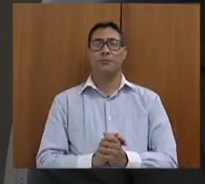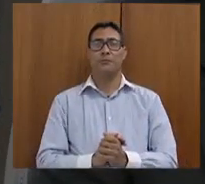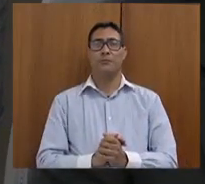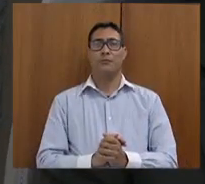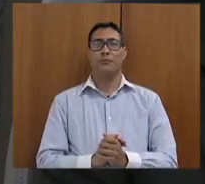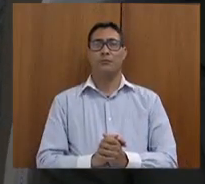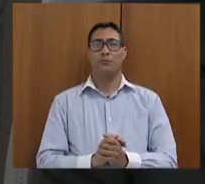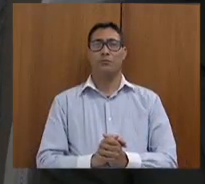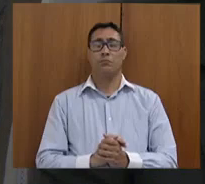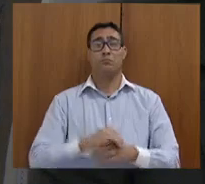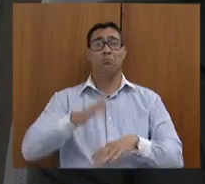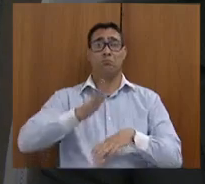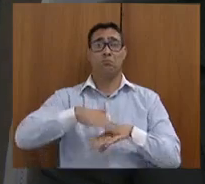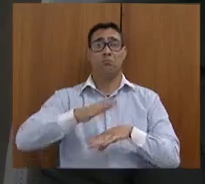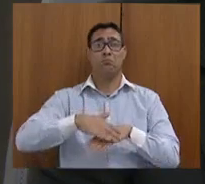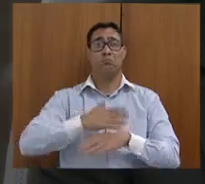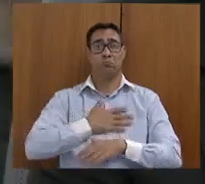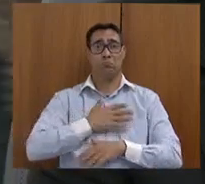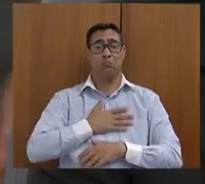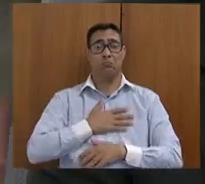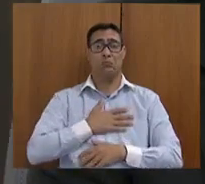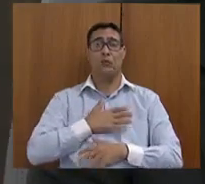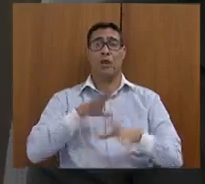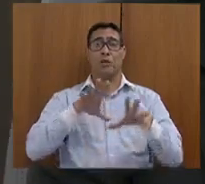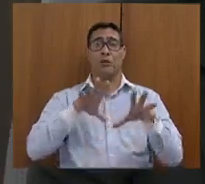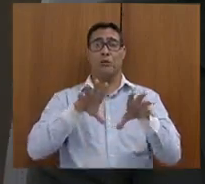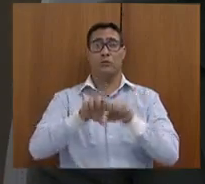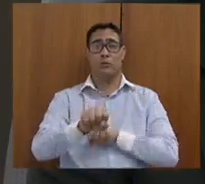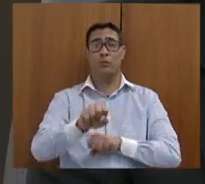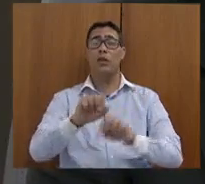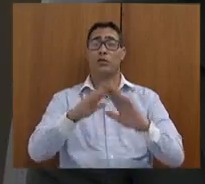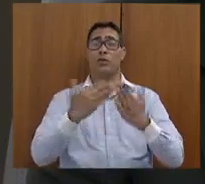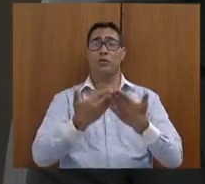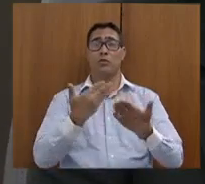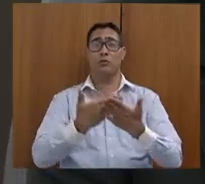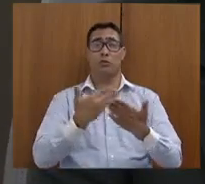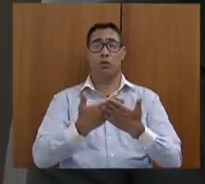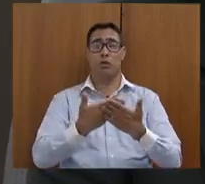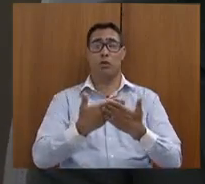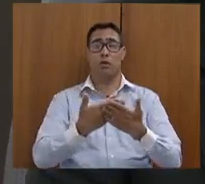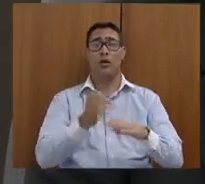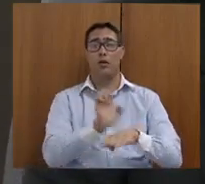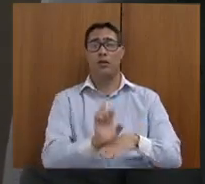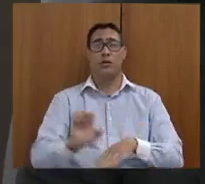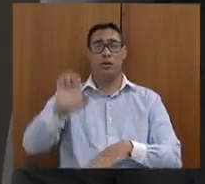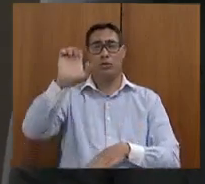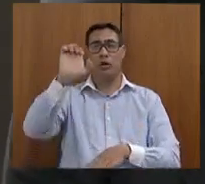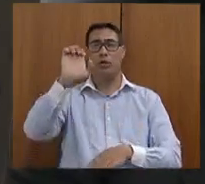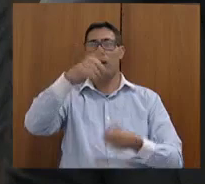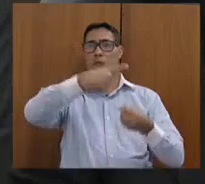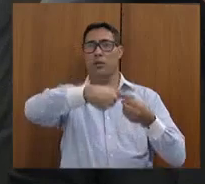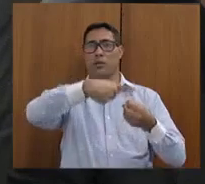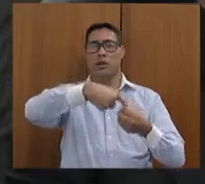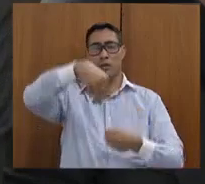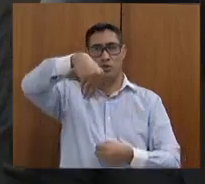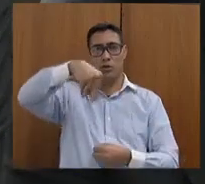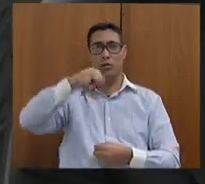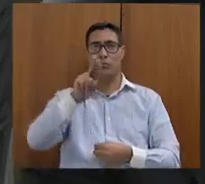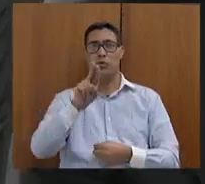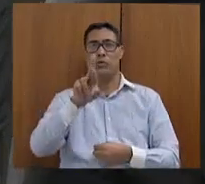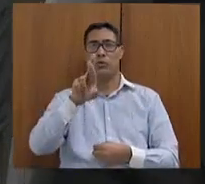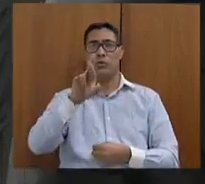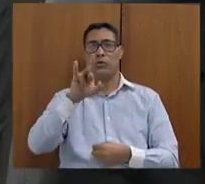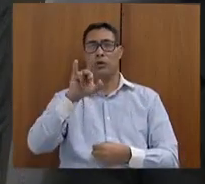sou oriundo de uma escola Estadual Dr Silveira Brum na cidade de Muriaé Zona da Mata